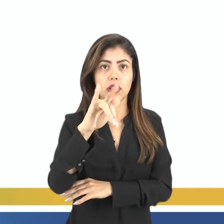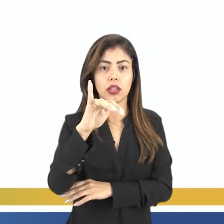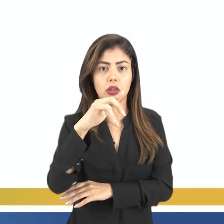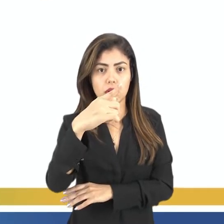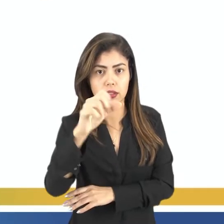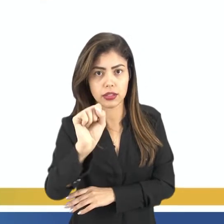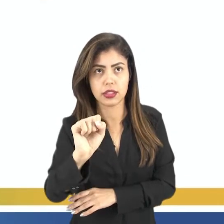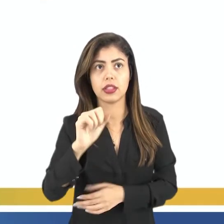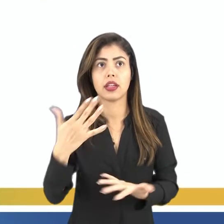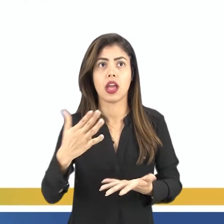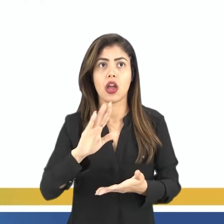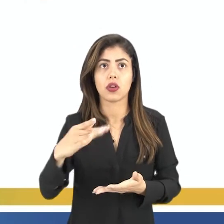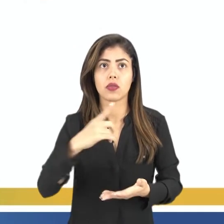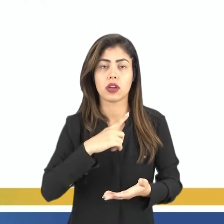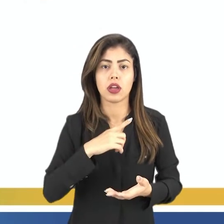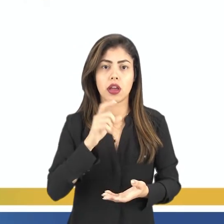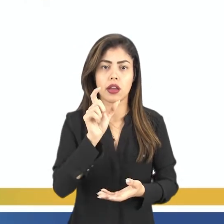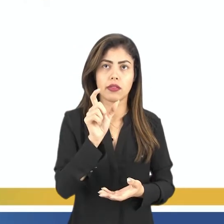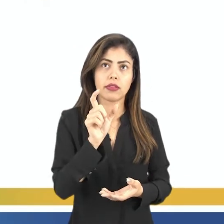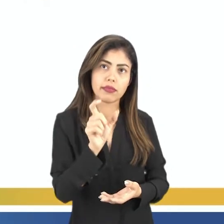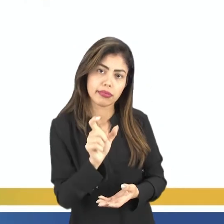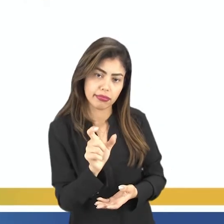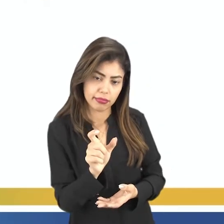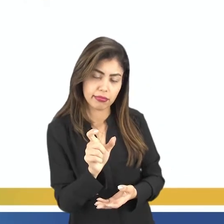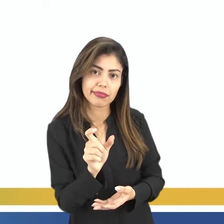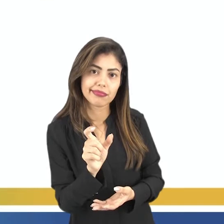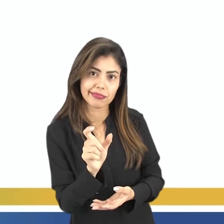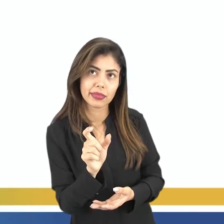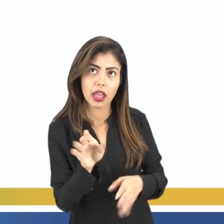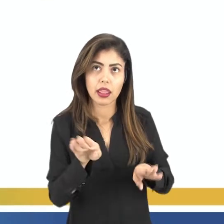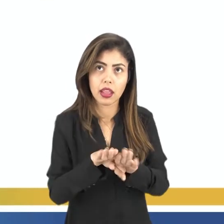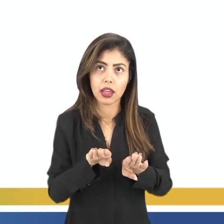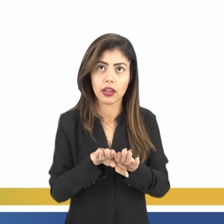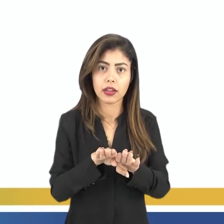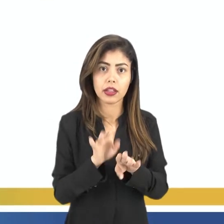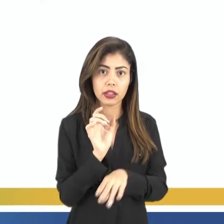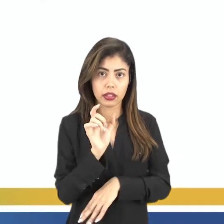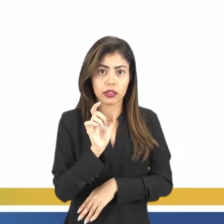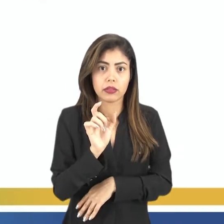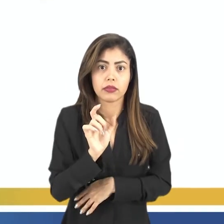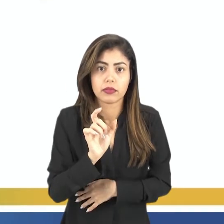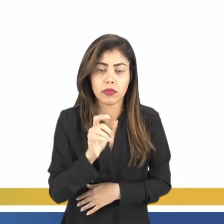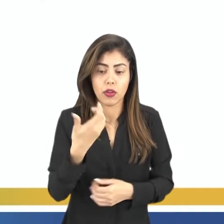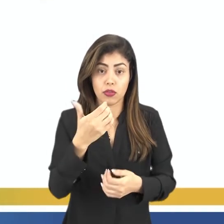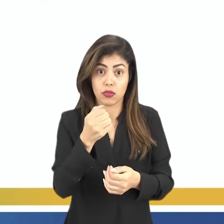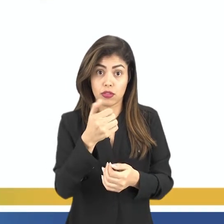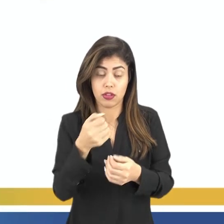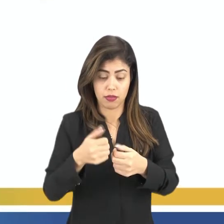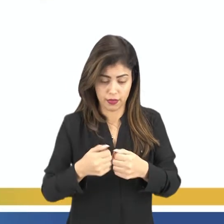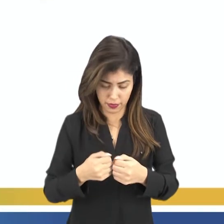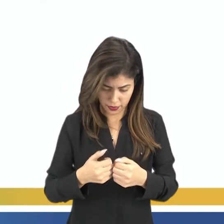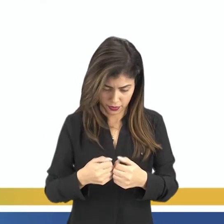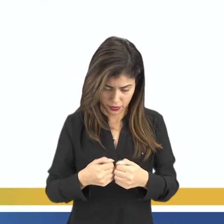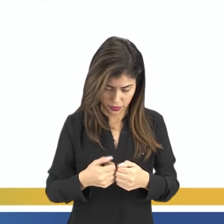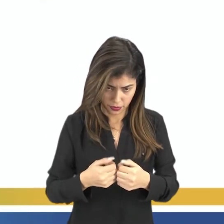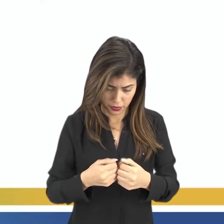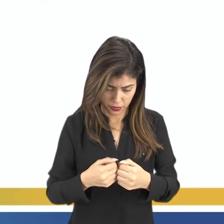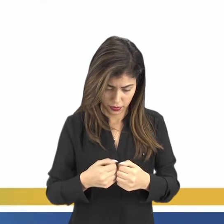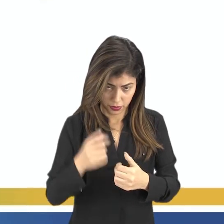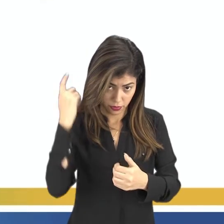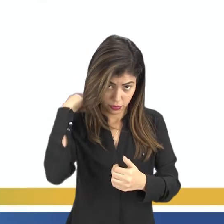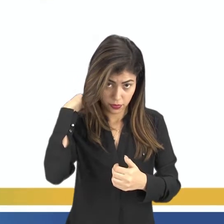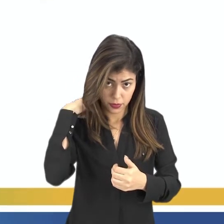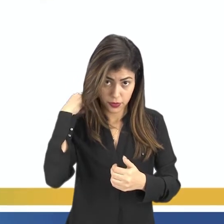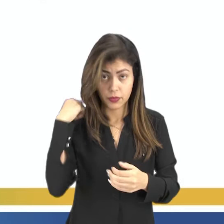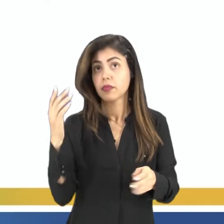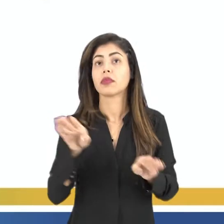é quando você fica postura de lado. Cifose, aí quem fica muito tempo no celular, ó, isso pode ocasionar aí a cifose,